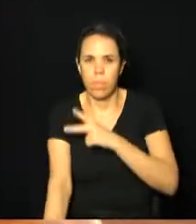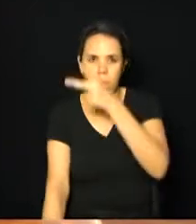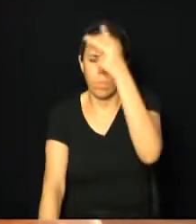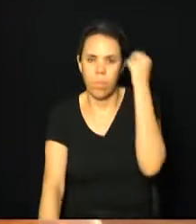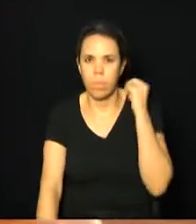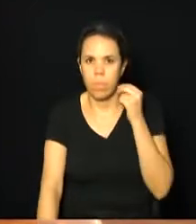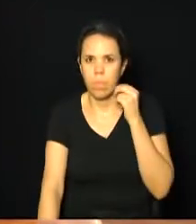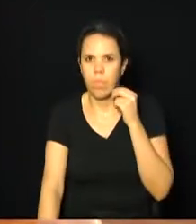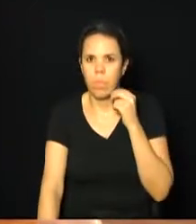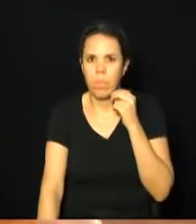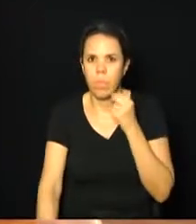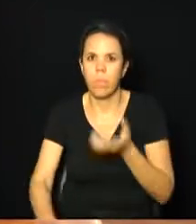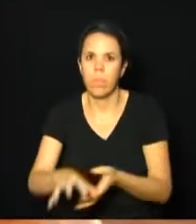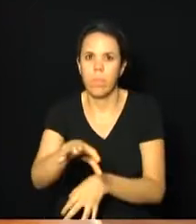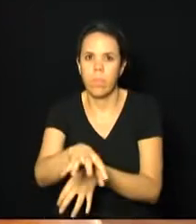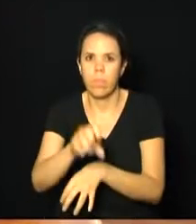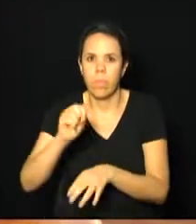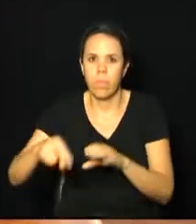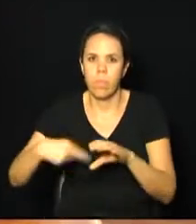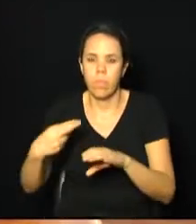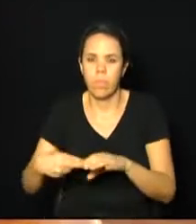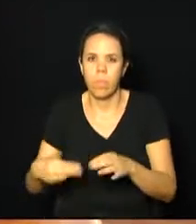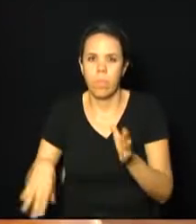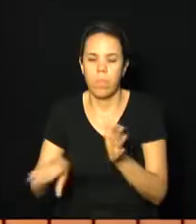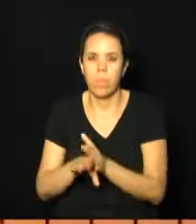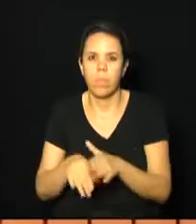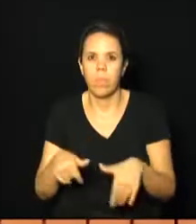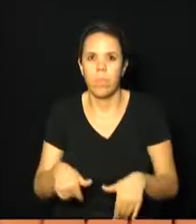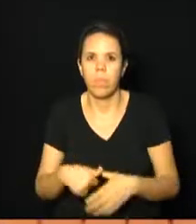é o Catatreco, e logo que a gente chegou,